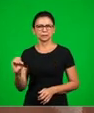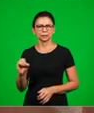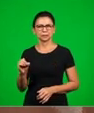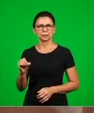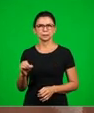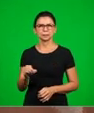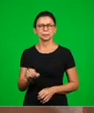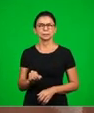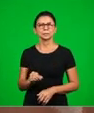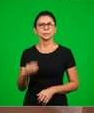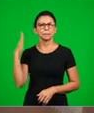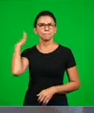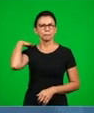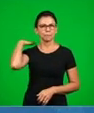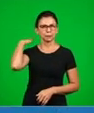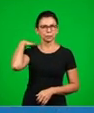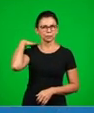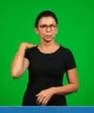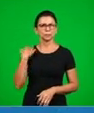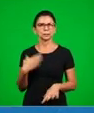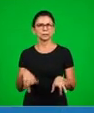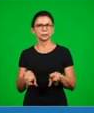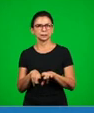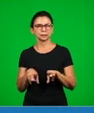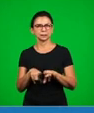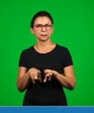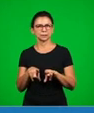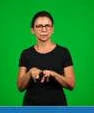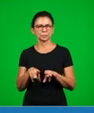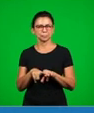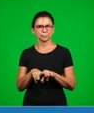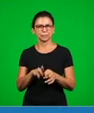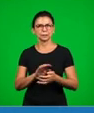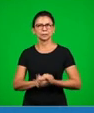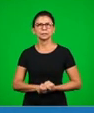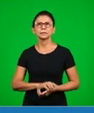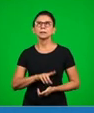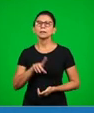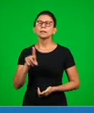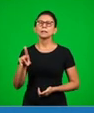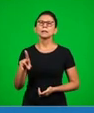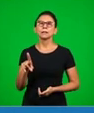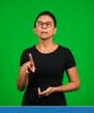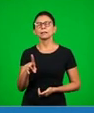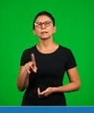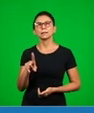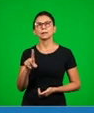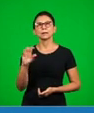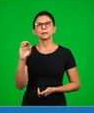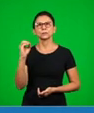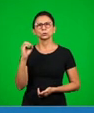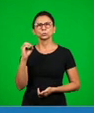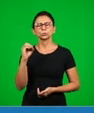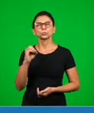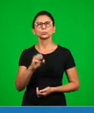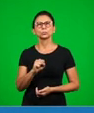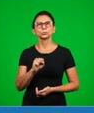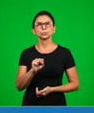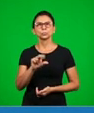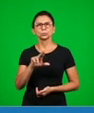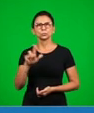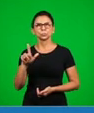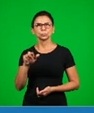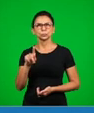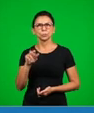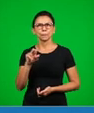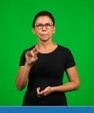também está acompanhando conosco os irmãos em Porto Alegre. O Manaim de Porto Alegre está aberto, o trabalho de evangelização que foi feito lá. Os irmãos estão reunidos